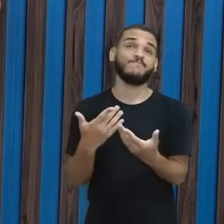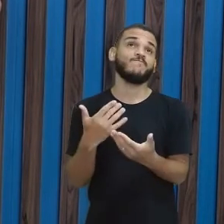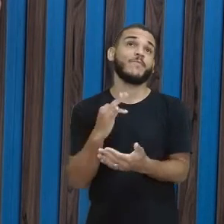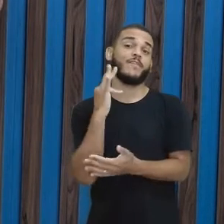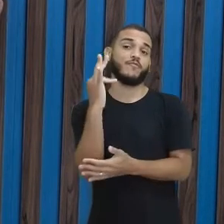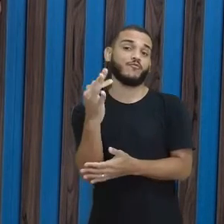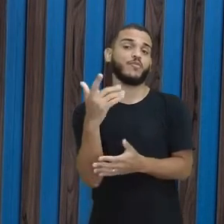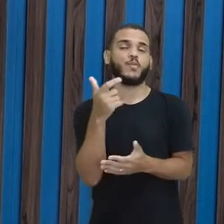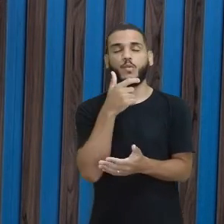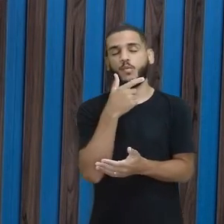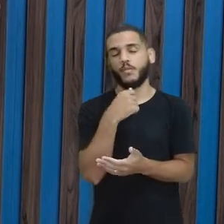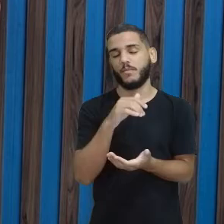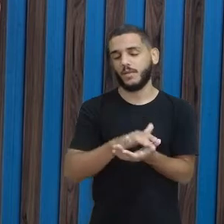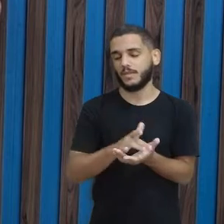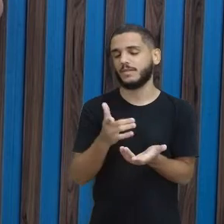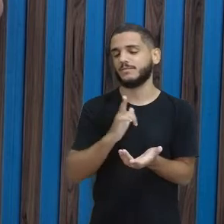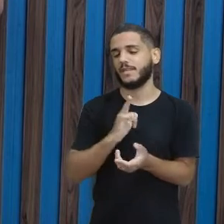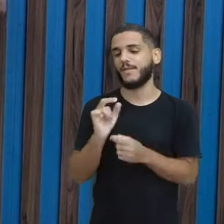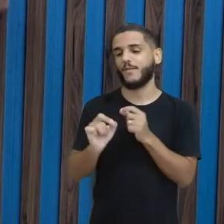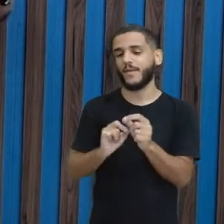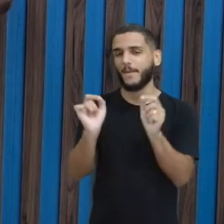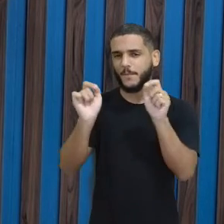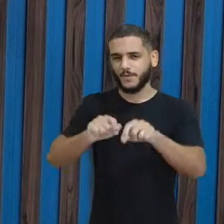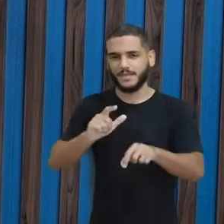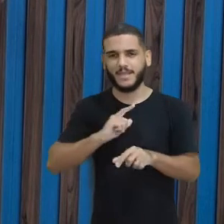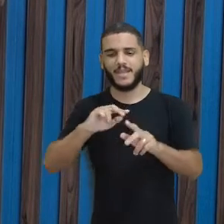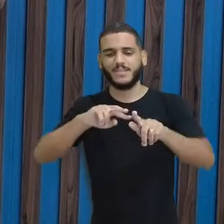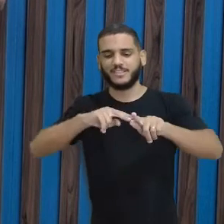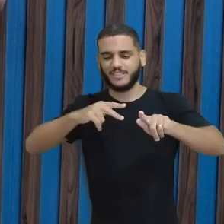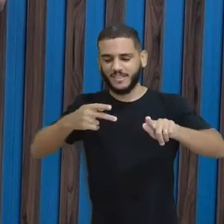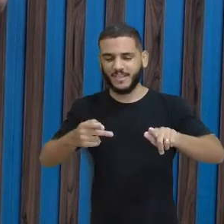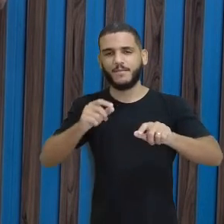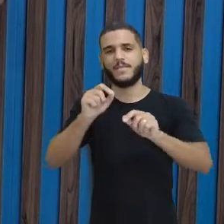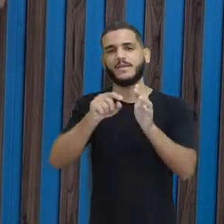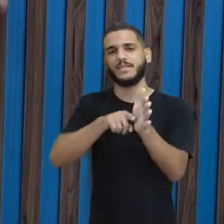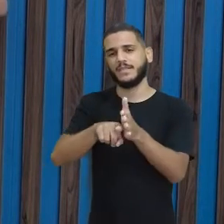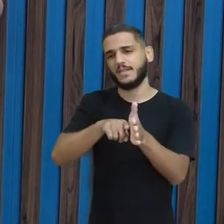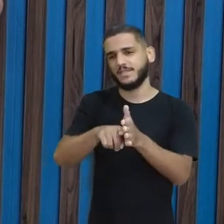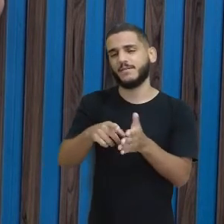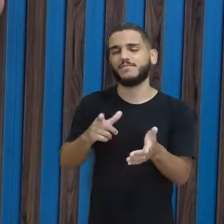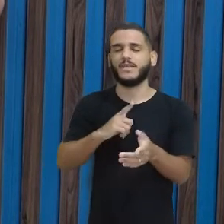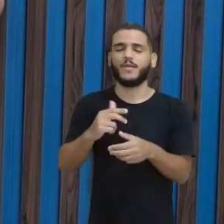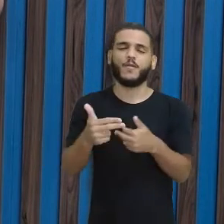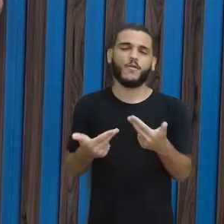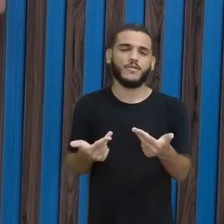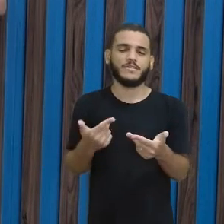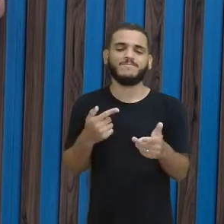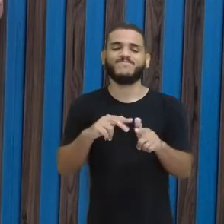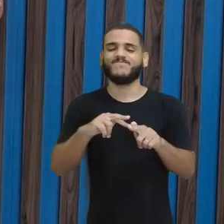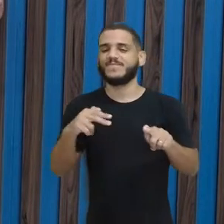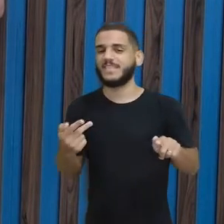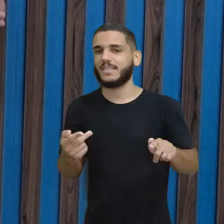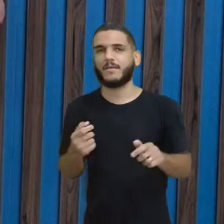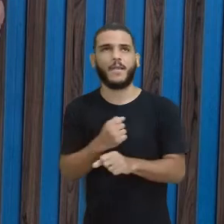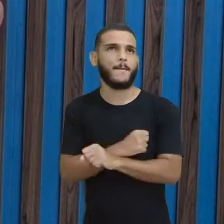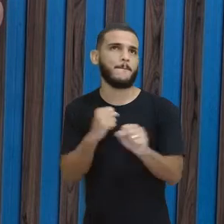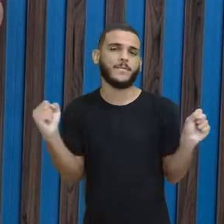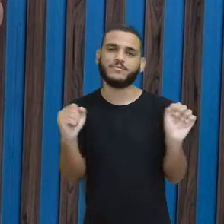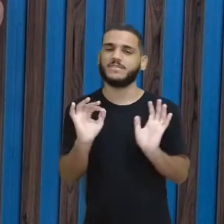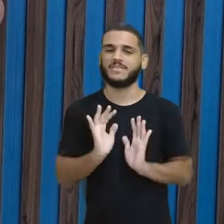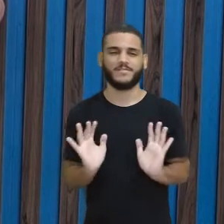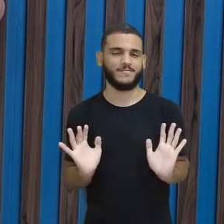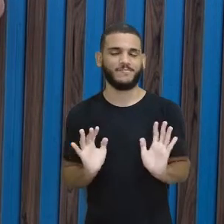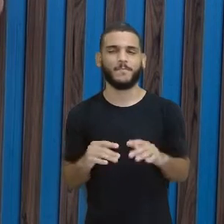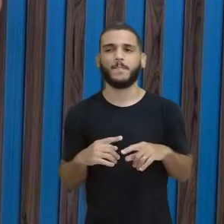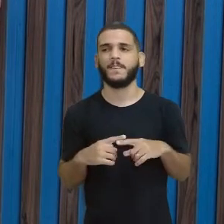futuro marido, companheiro, etc. Para que você possa ter geneticamente analisar. Tem casos que geneticamente é impossível, não tem como